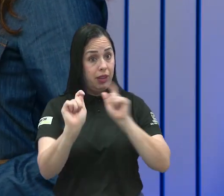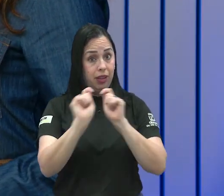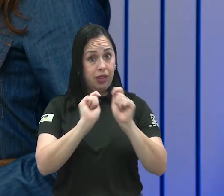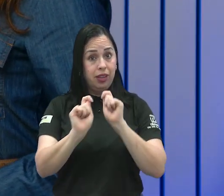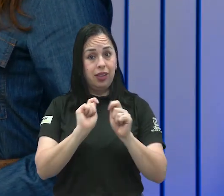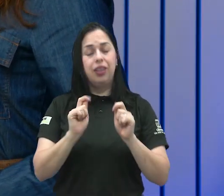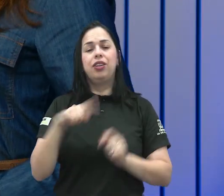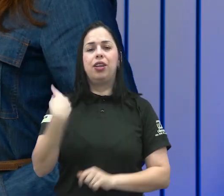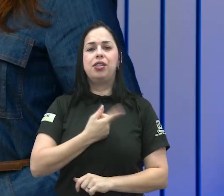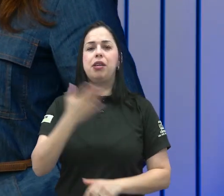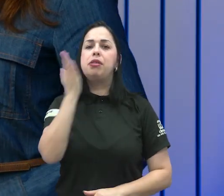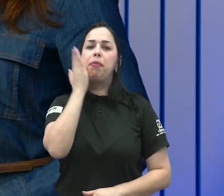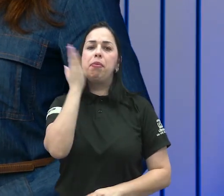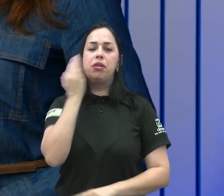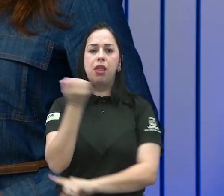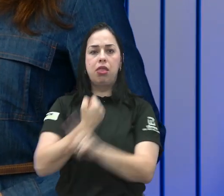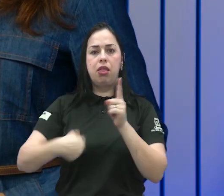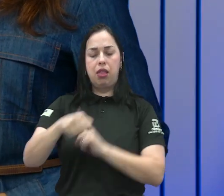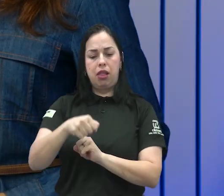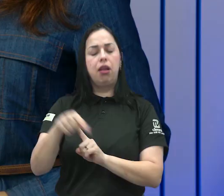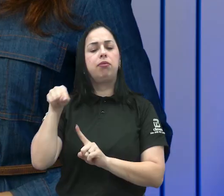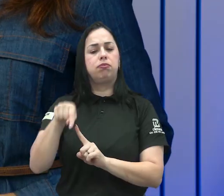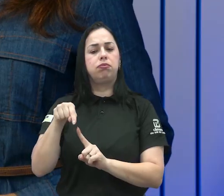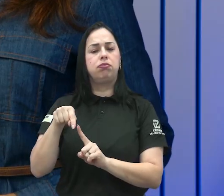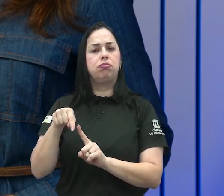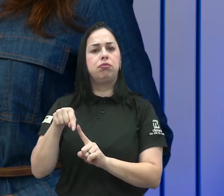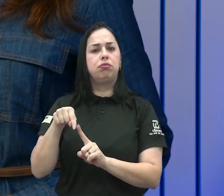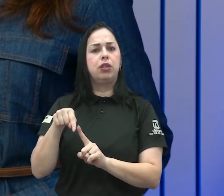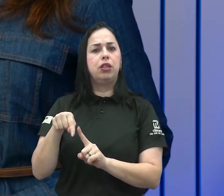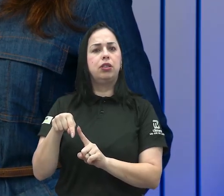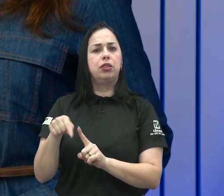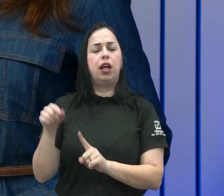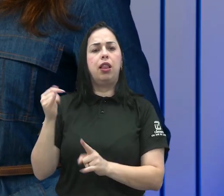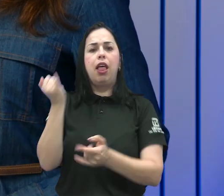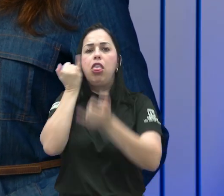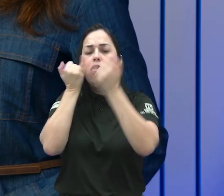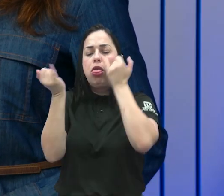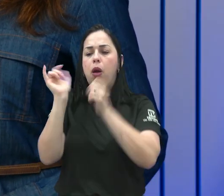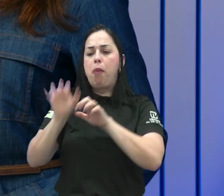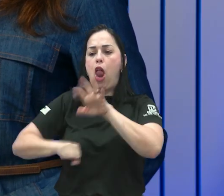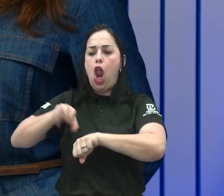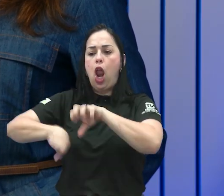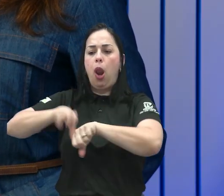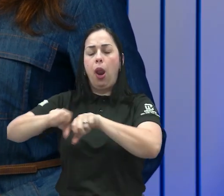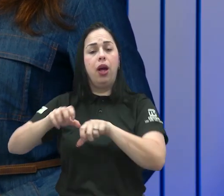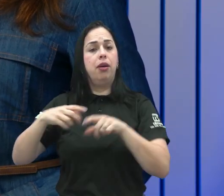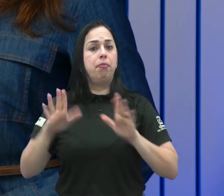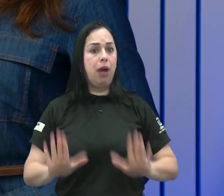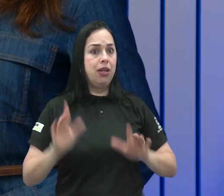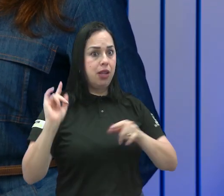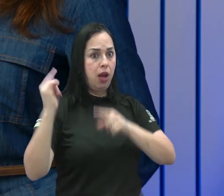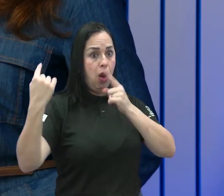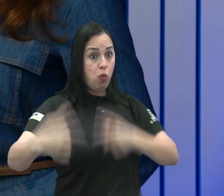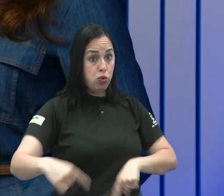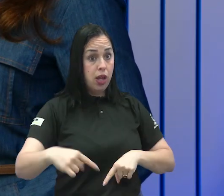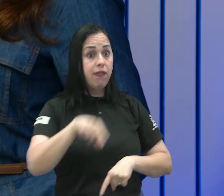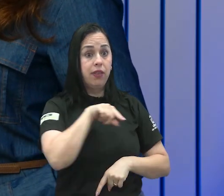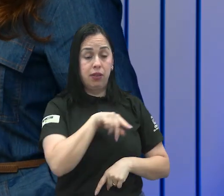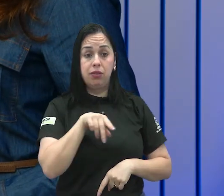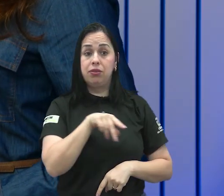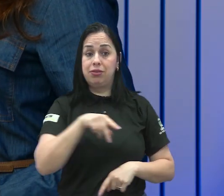aí na reportagem, a gente sabe que a sociedade está cada vez mais baseada em informação. Um dos grandes desafios